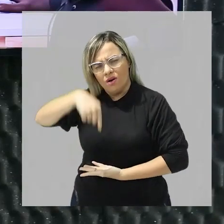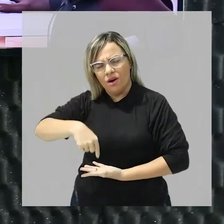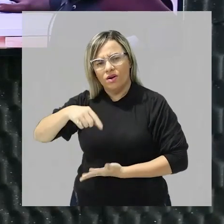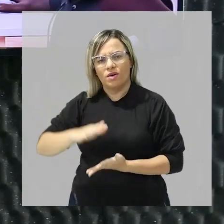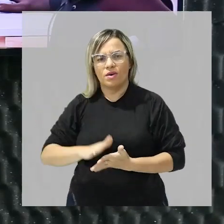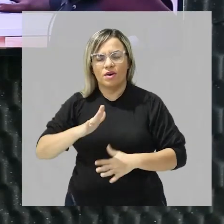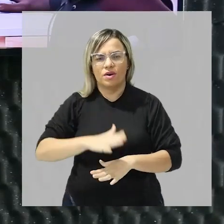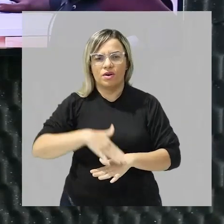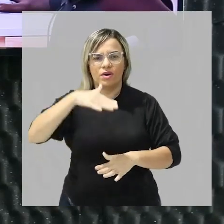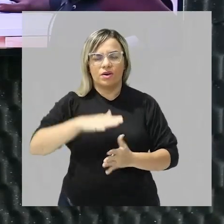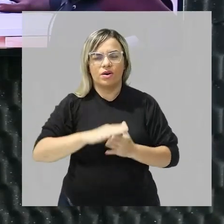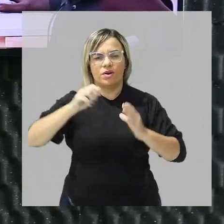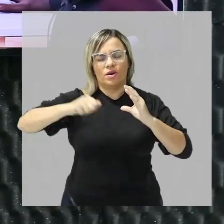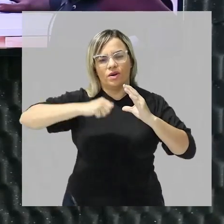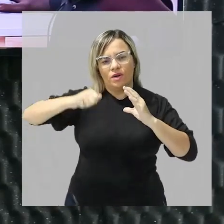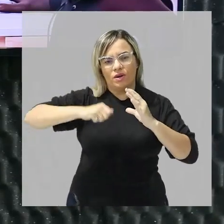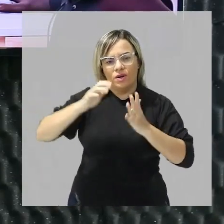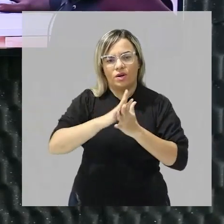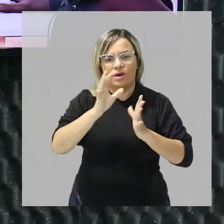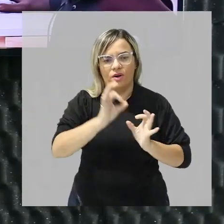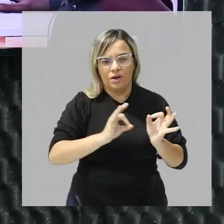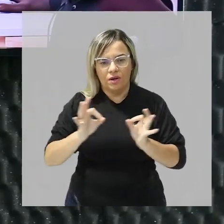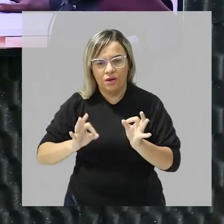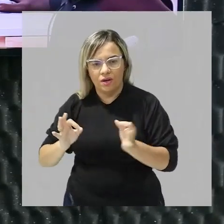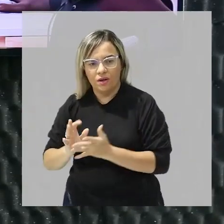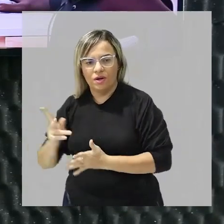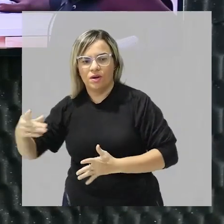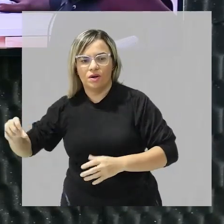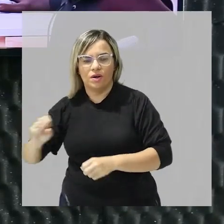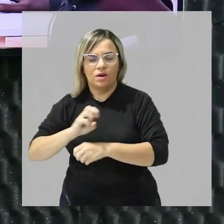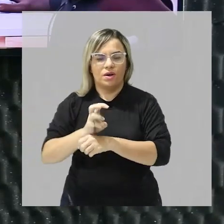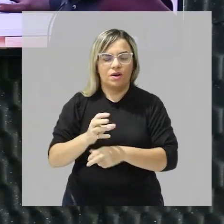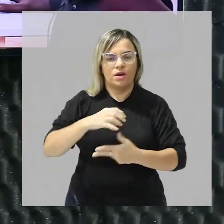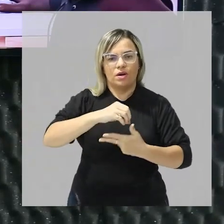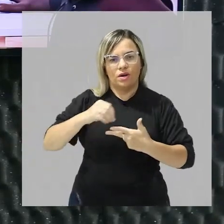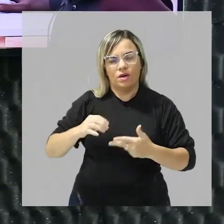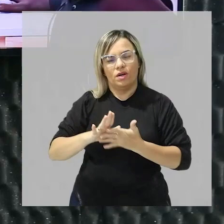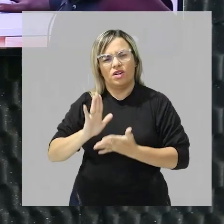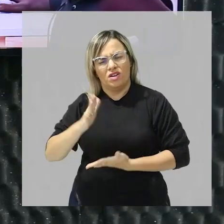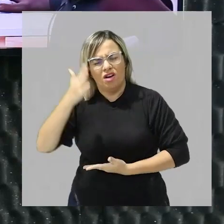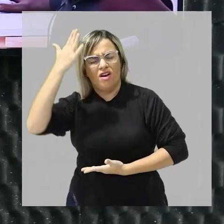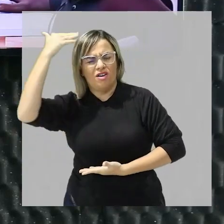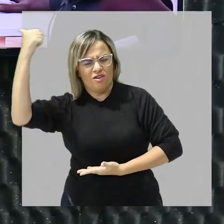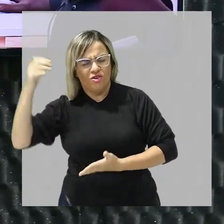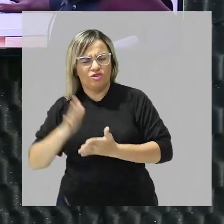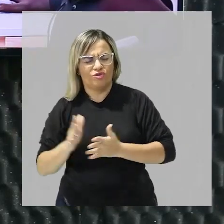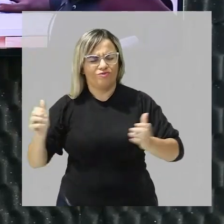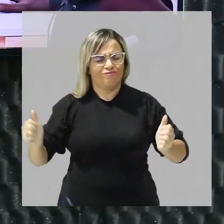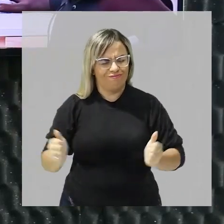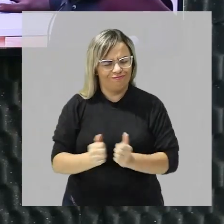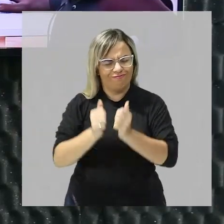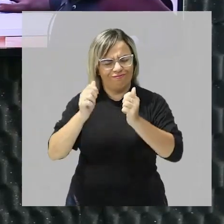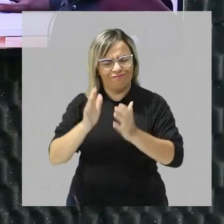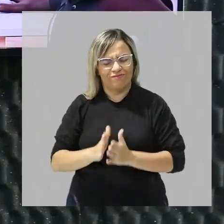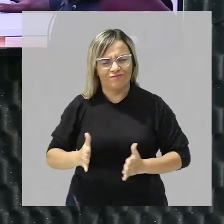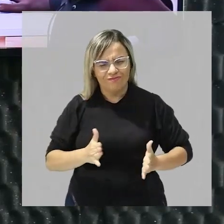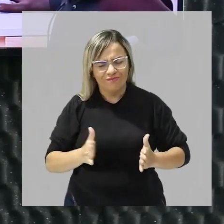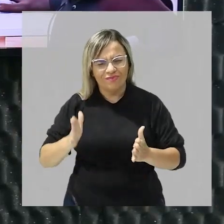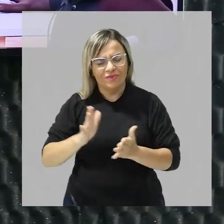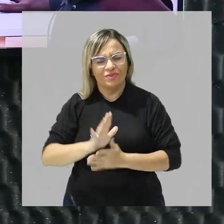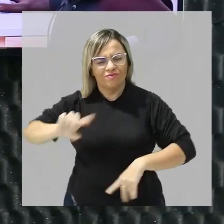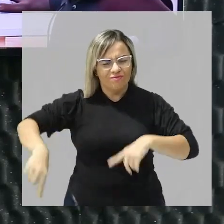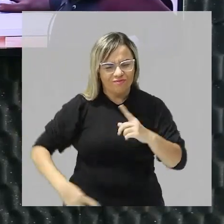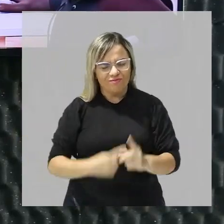para mais uma videoaula do preparatório EMA-ENEM. Você sabe que a gente está junto nessa caminhada rumo